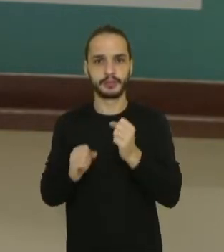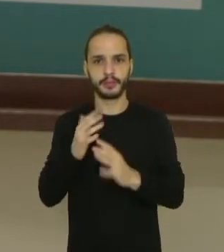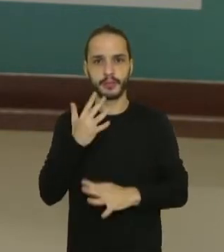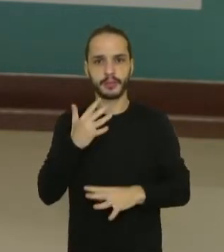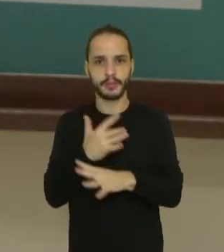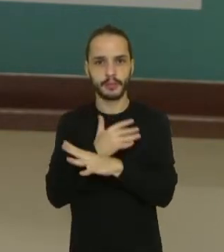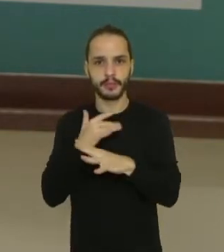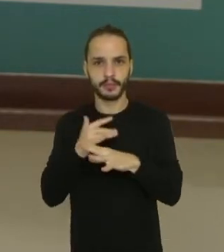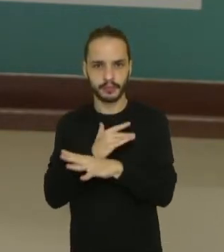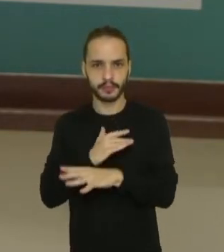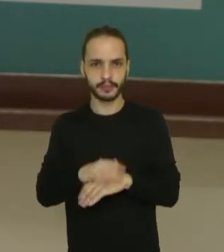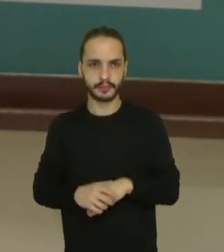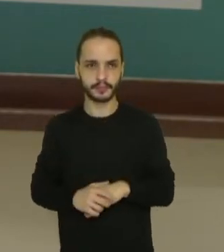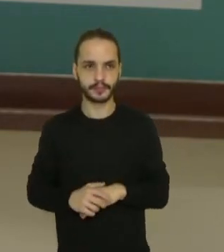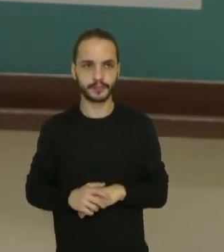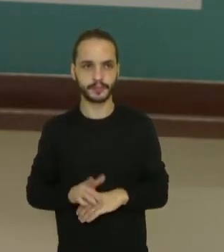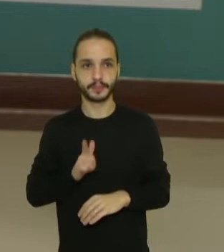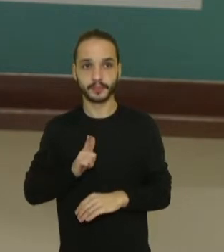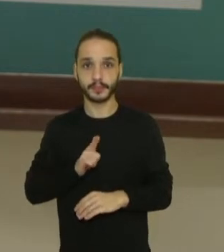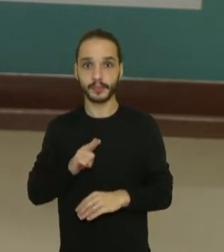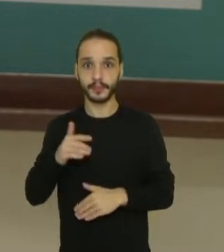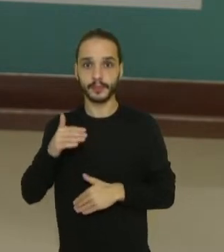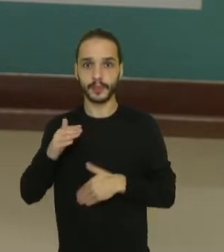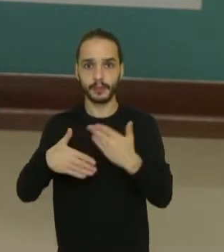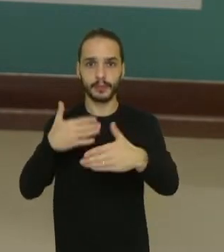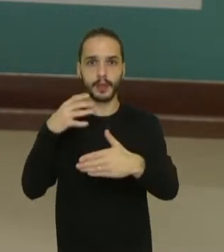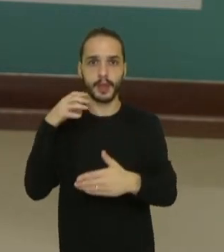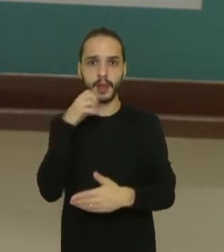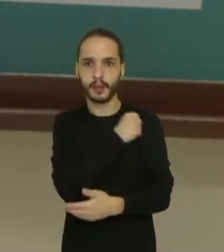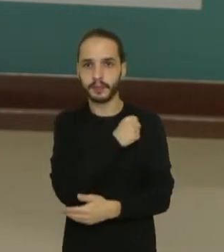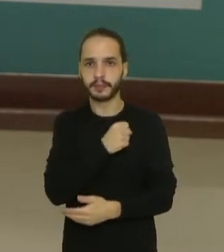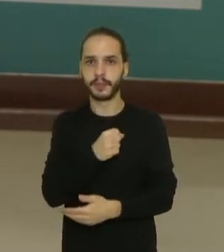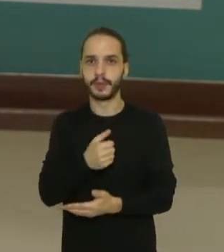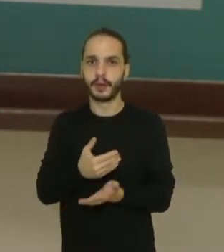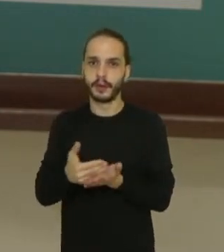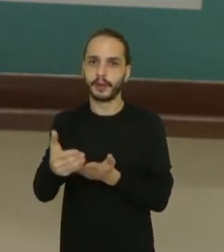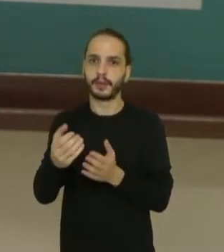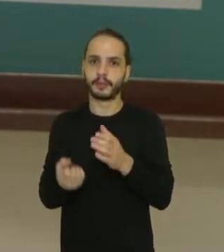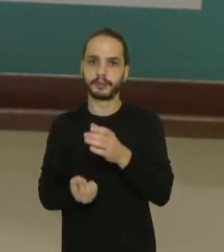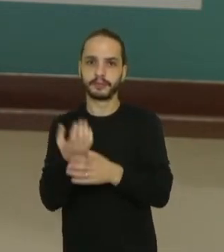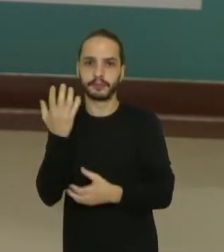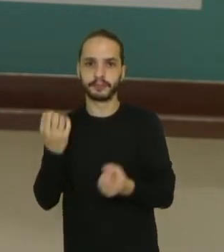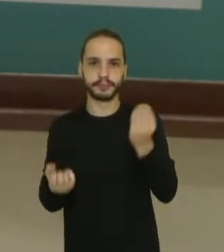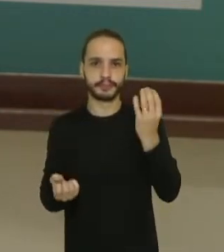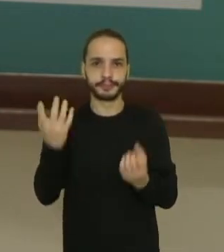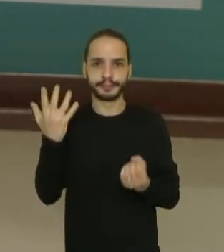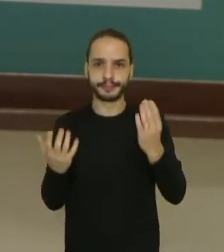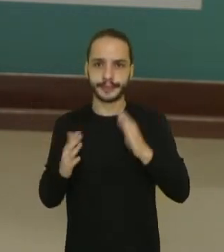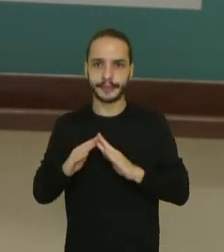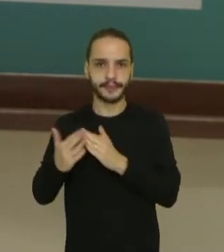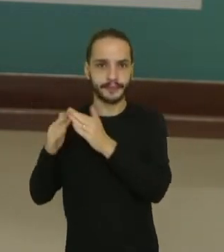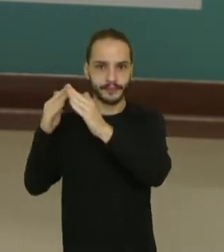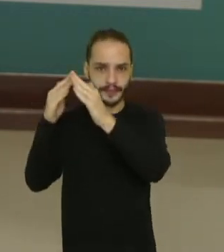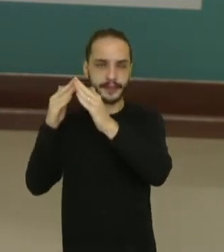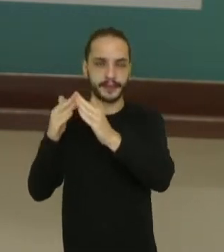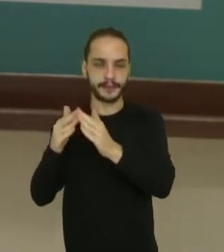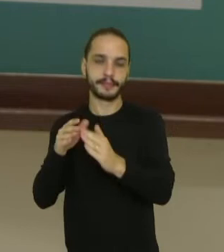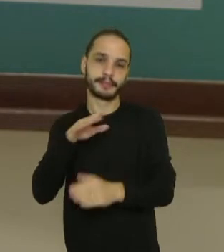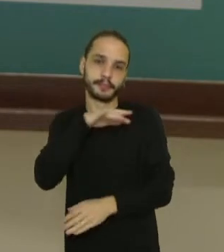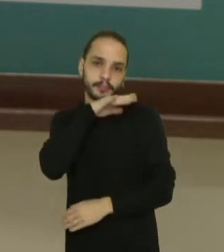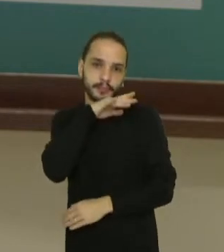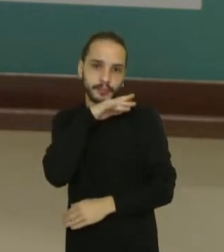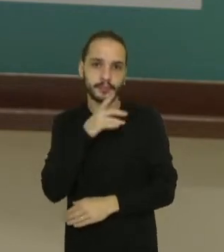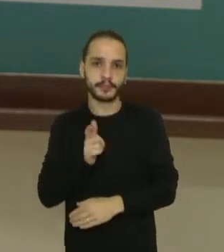urbanização. Então foi um processo mais rápido, então surgindo favelas e tudo mais, que foi uma coisa ruim. Predomínio de